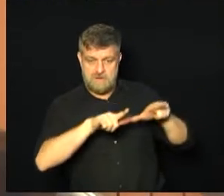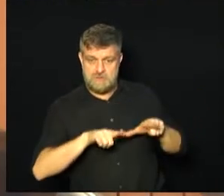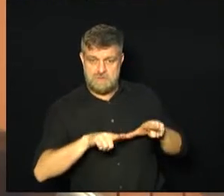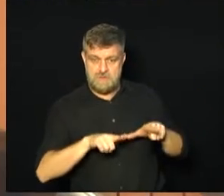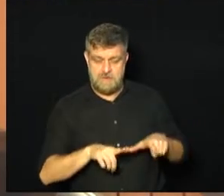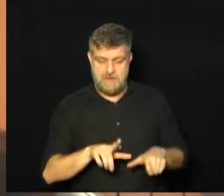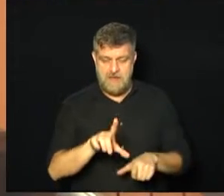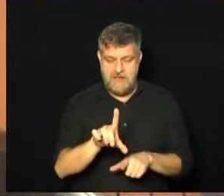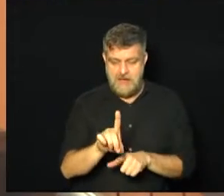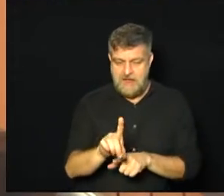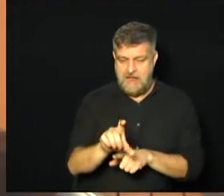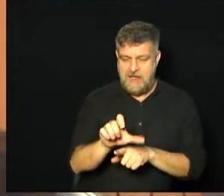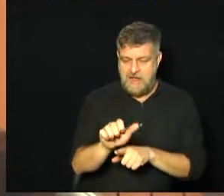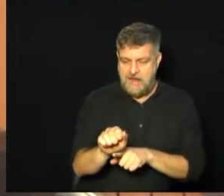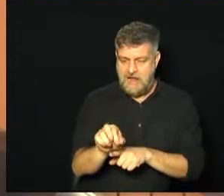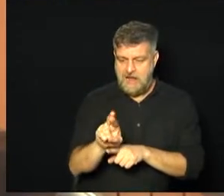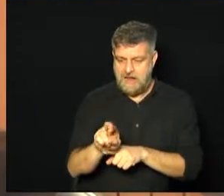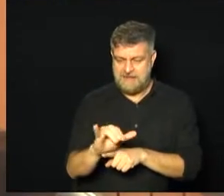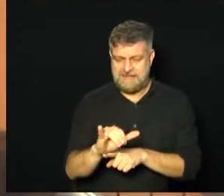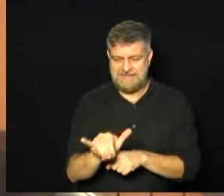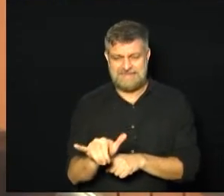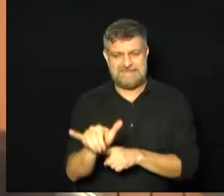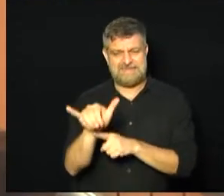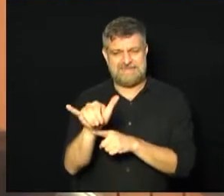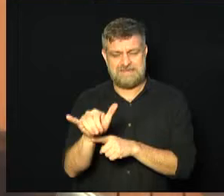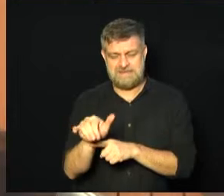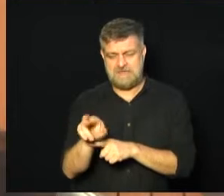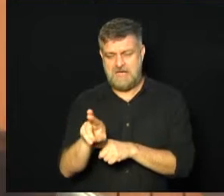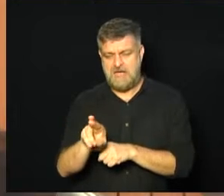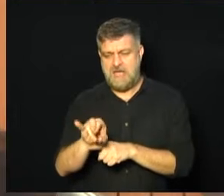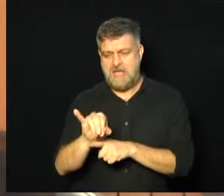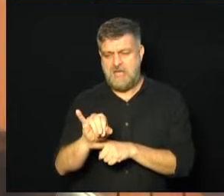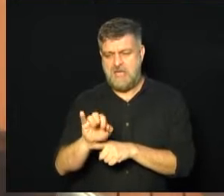Darcy Ribeiro, né, que é um homem que